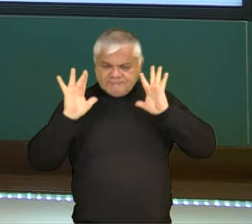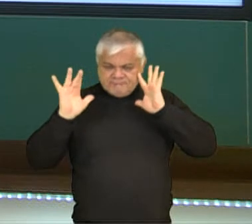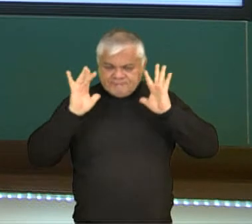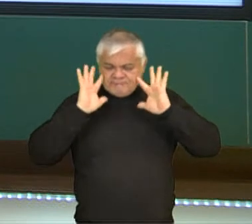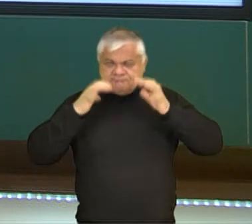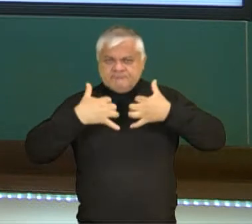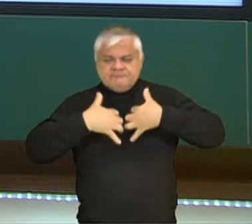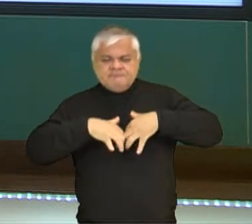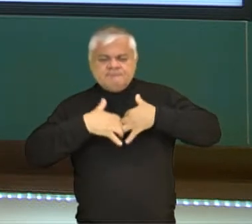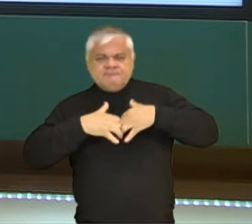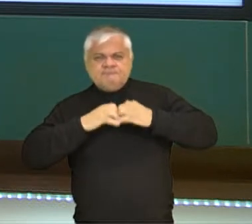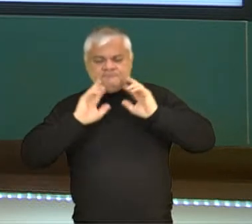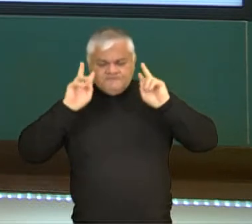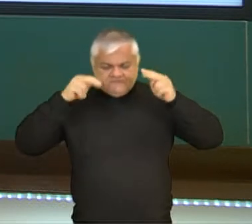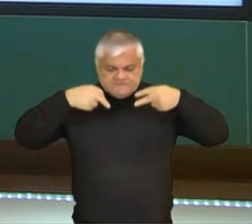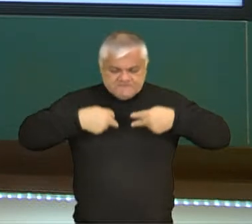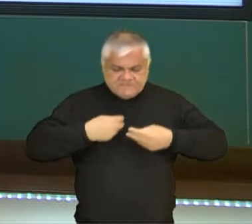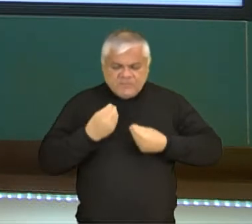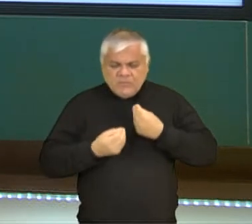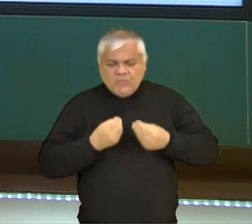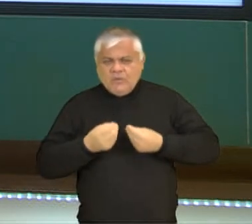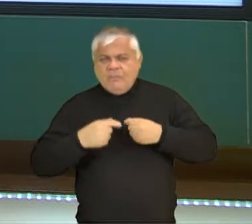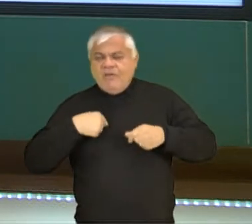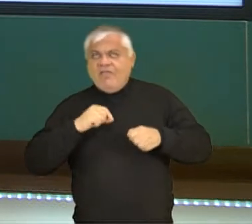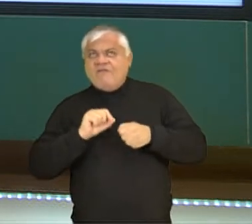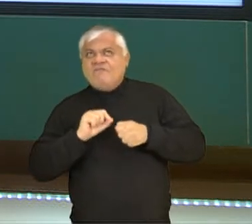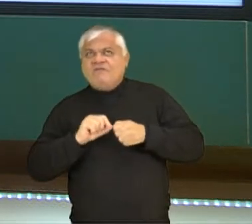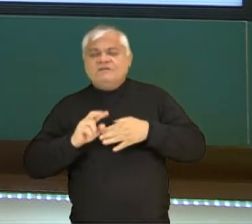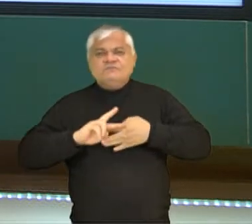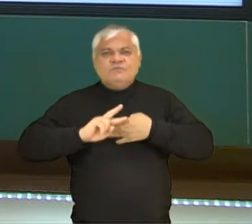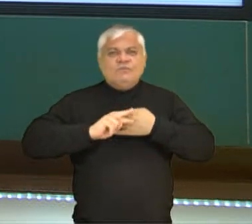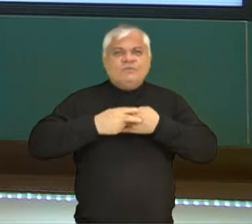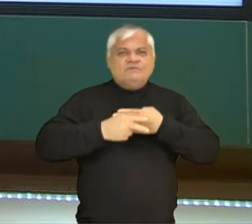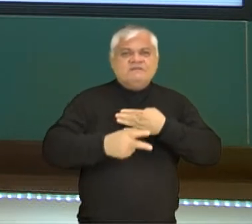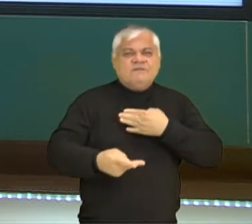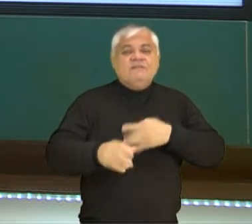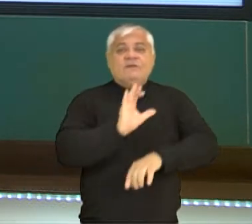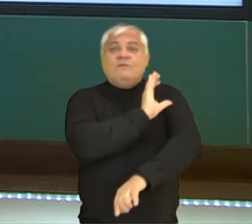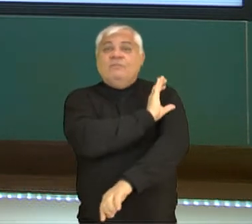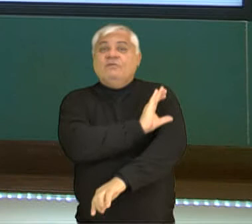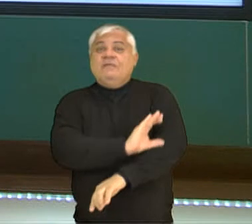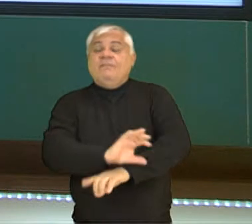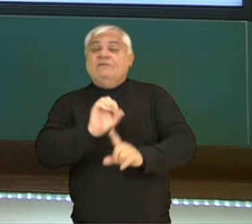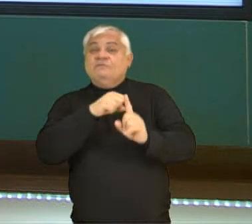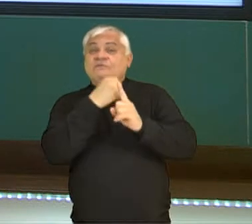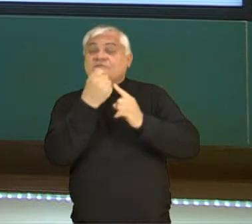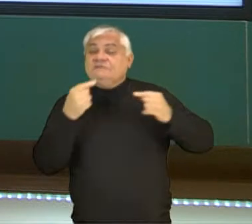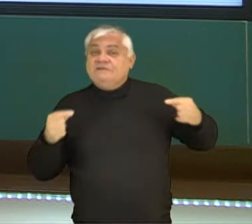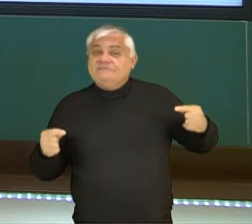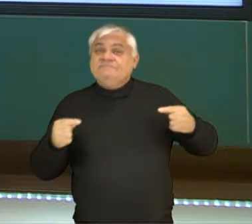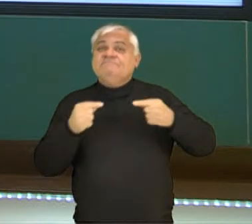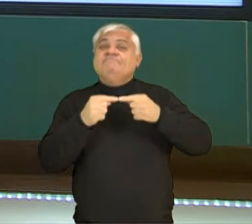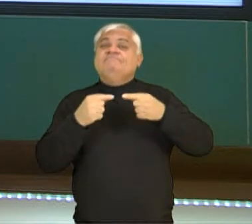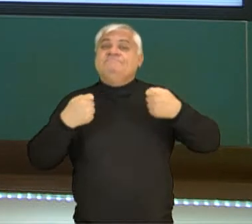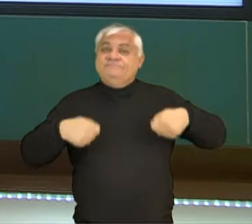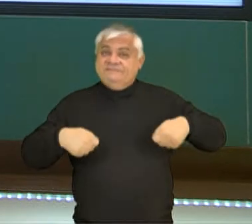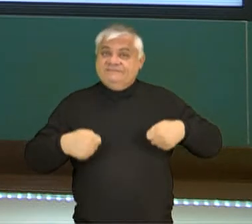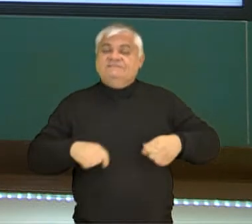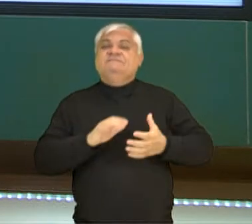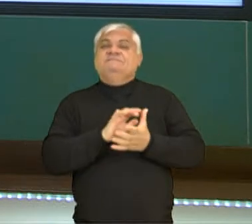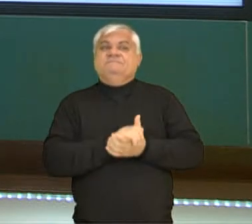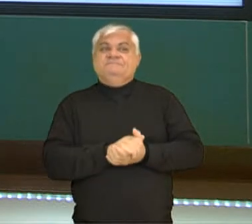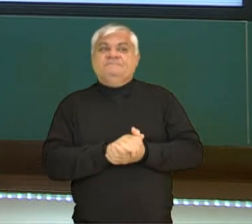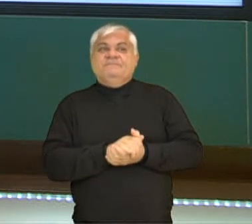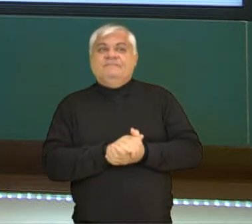as nossas ações, as suas consequências e qual é o comportamento social adequado. A gente precisa ter essa